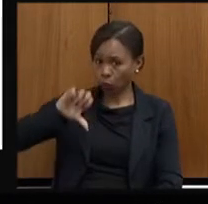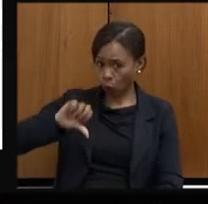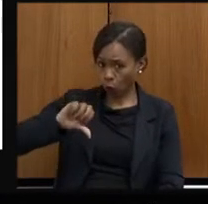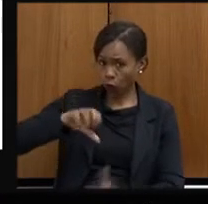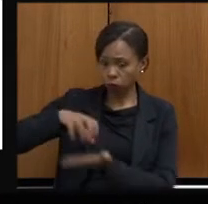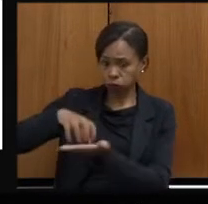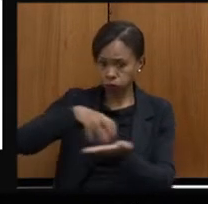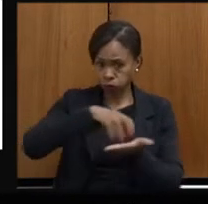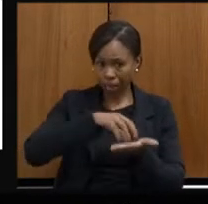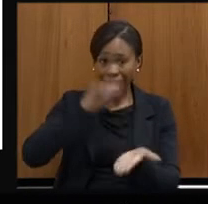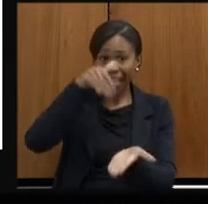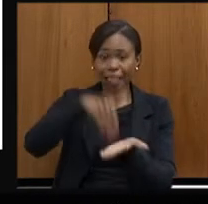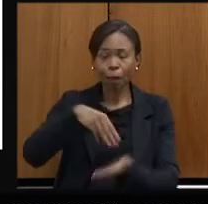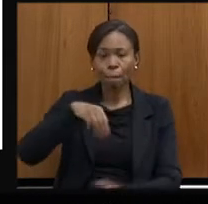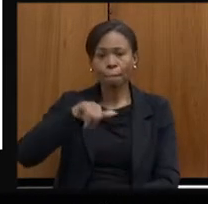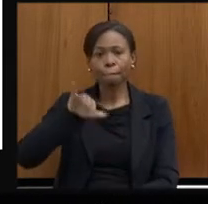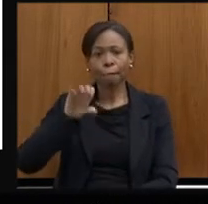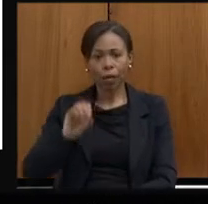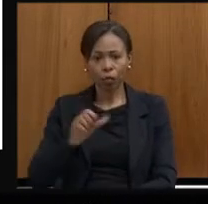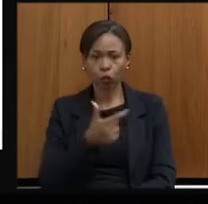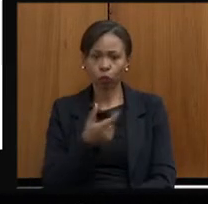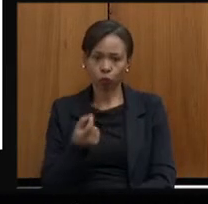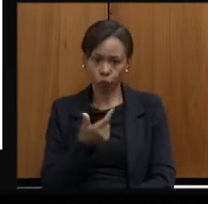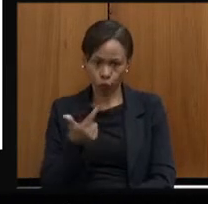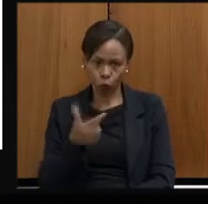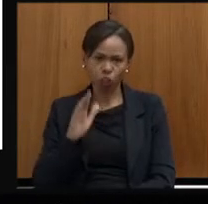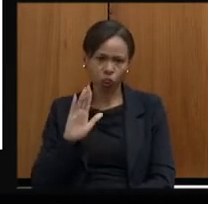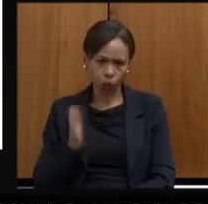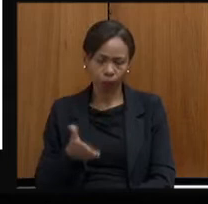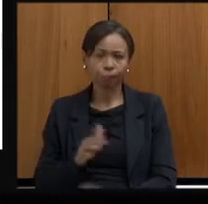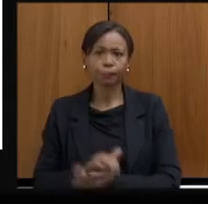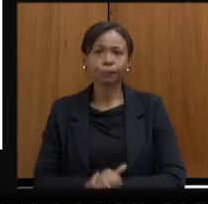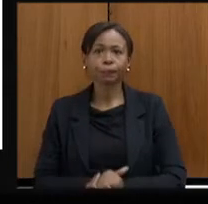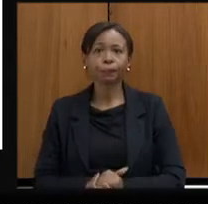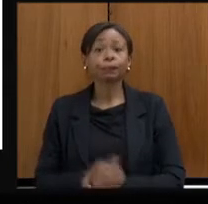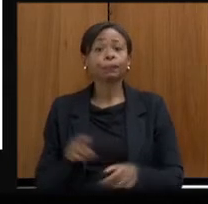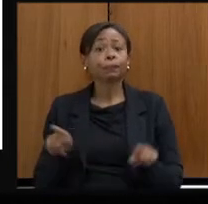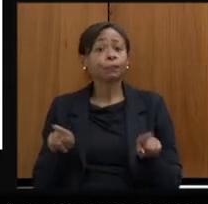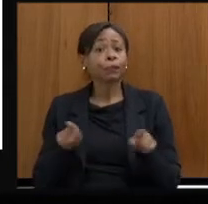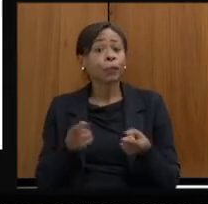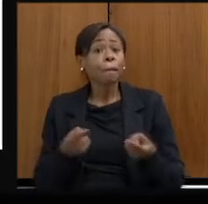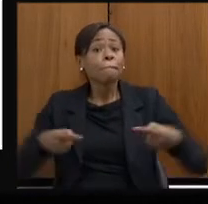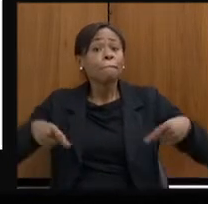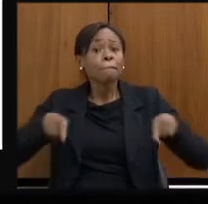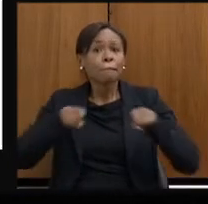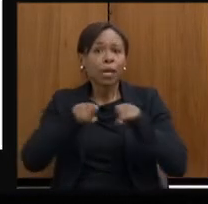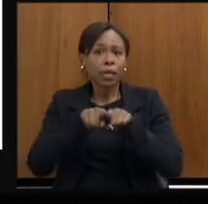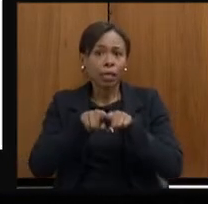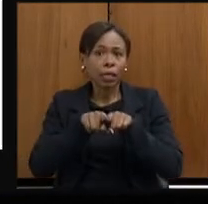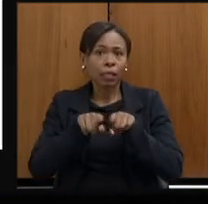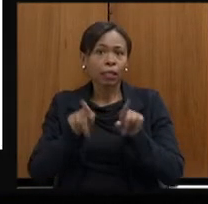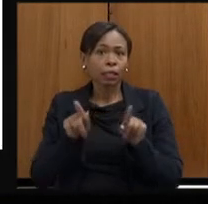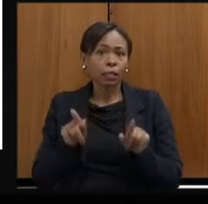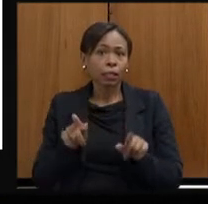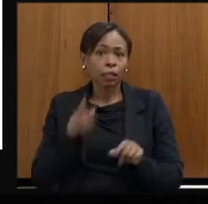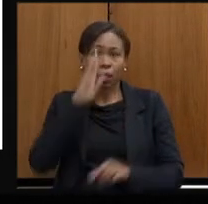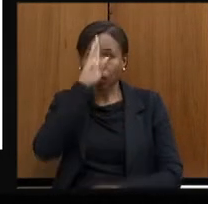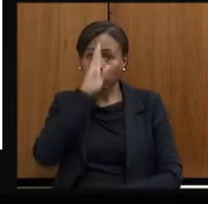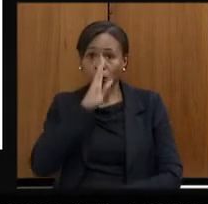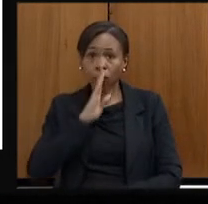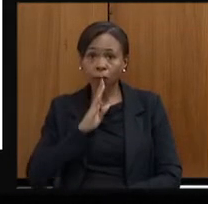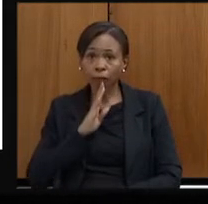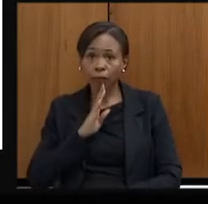de 2022. Temos uma parceria do SENAC Gratuidade, que eles